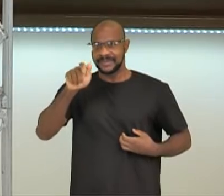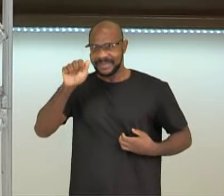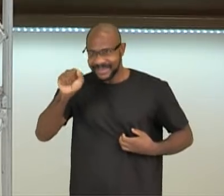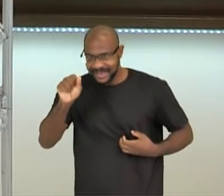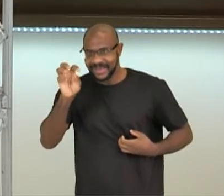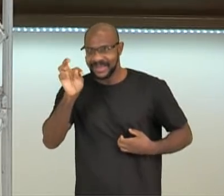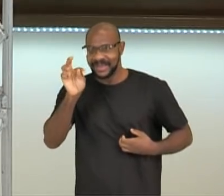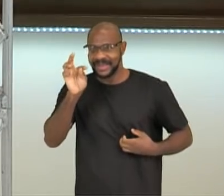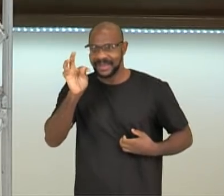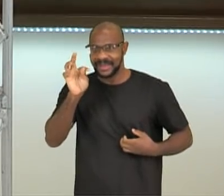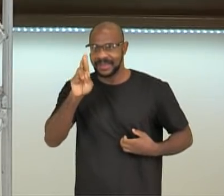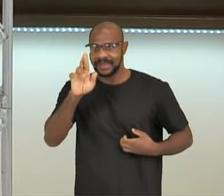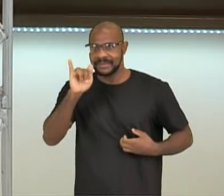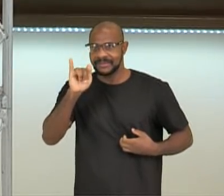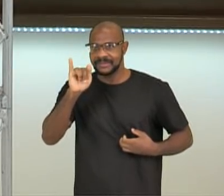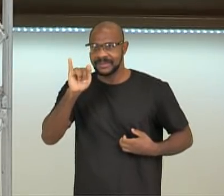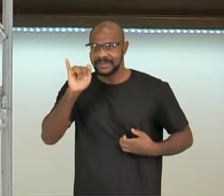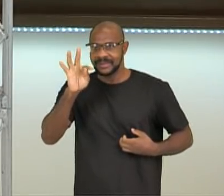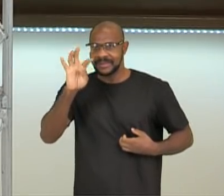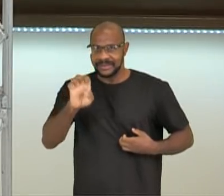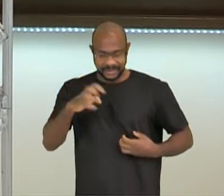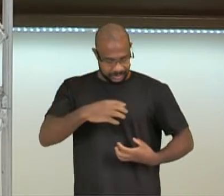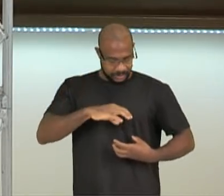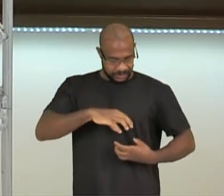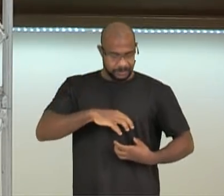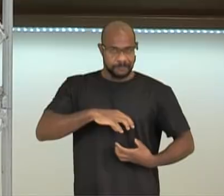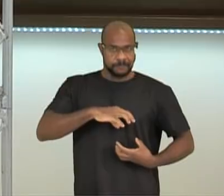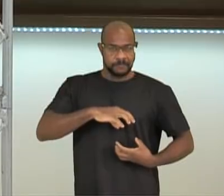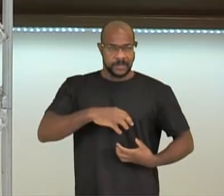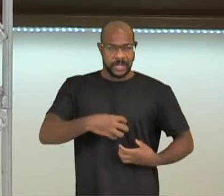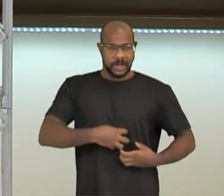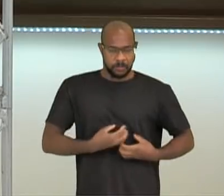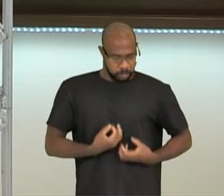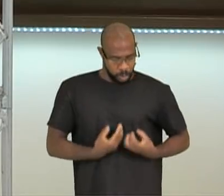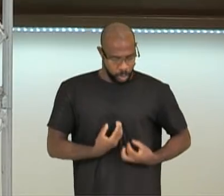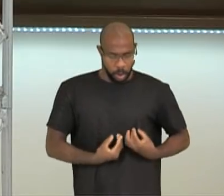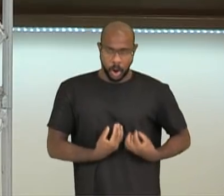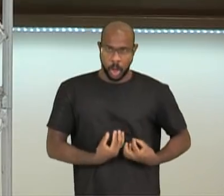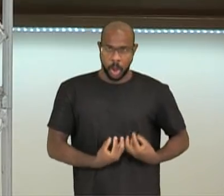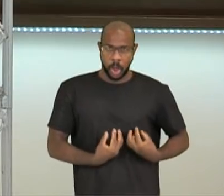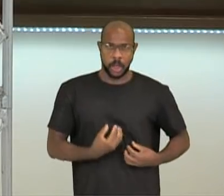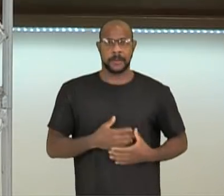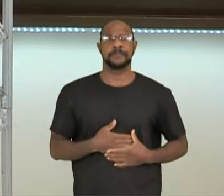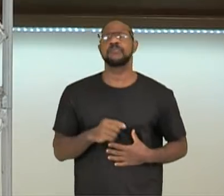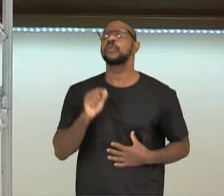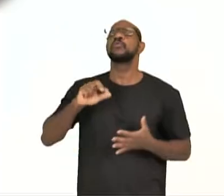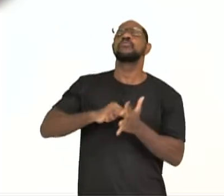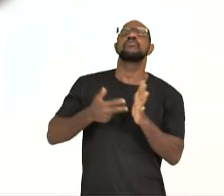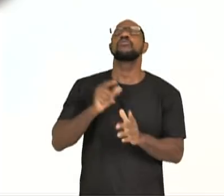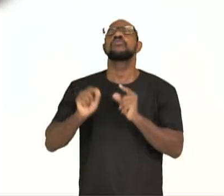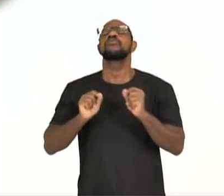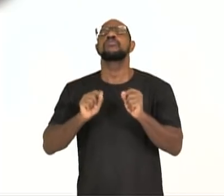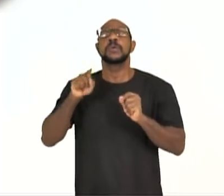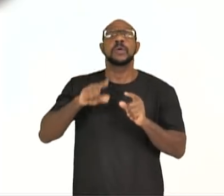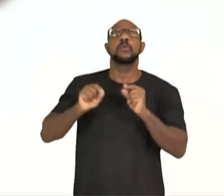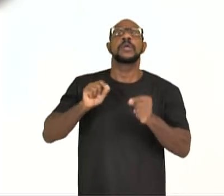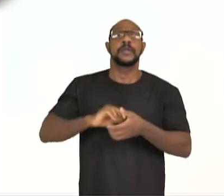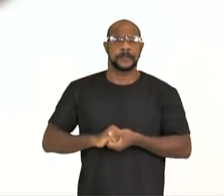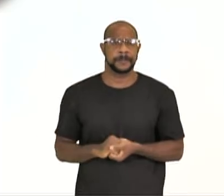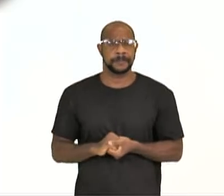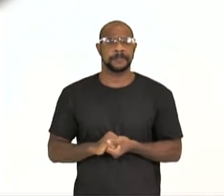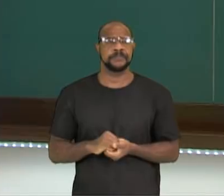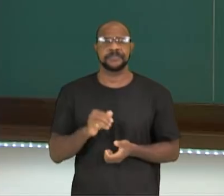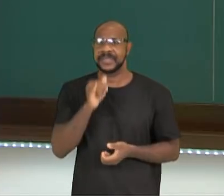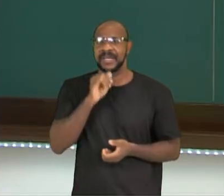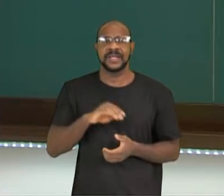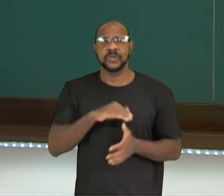pouquinho aqui deste problema da gastrite. O que seria a gastrite? Então, tudo que